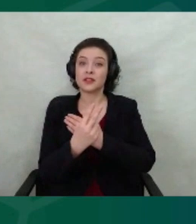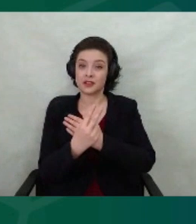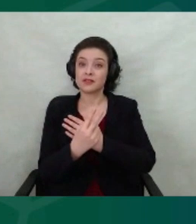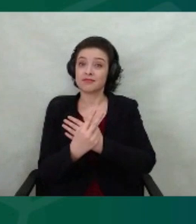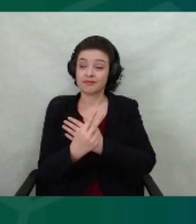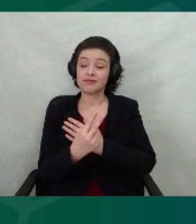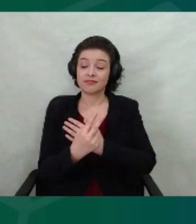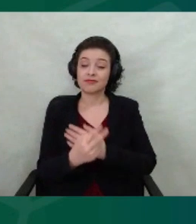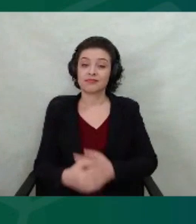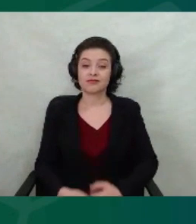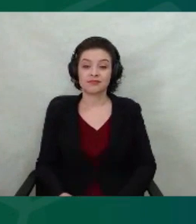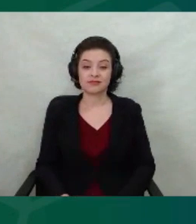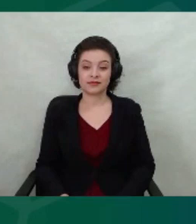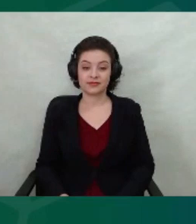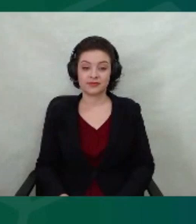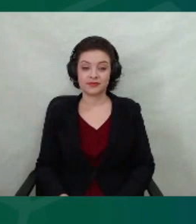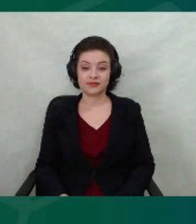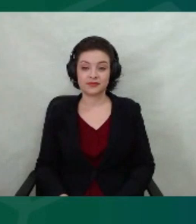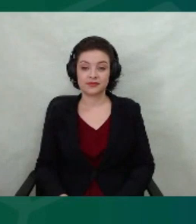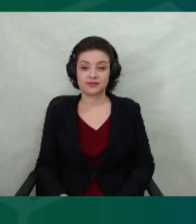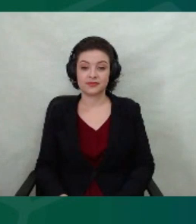Pode passar para o próximo, por favor.